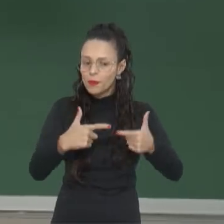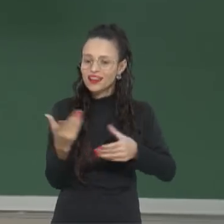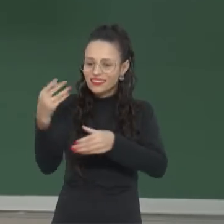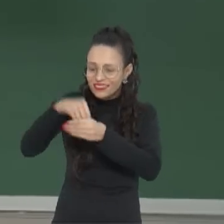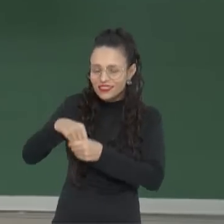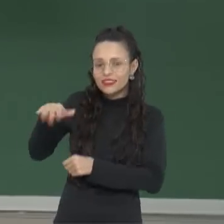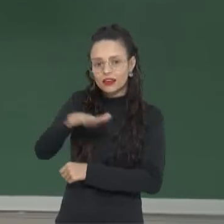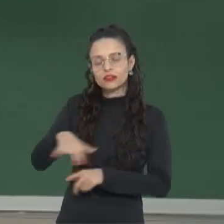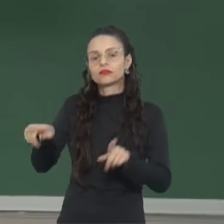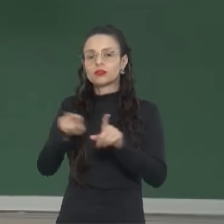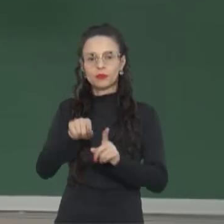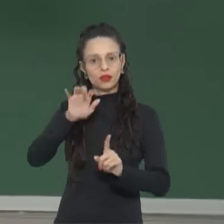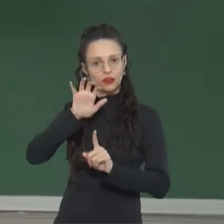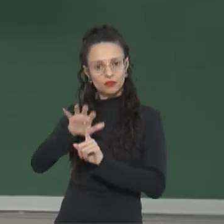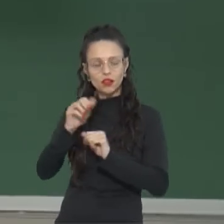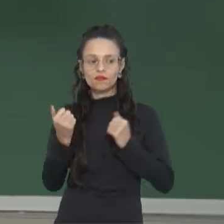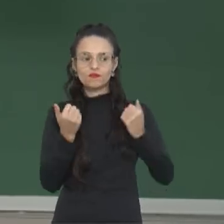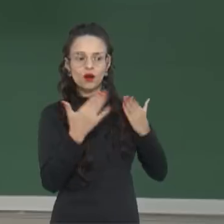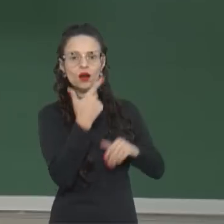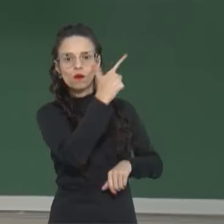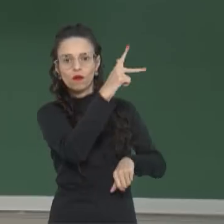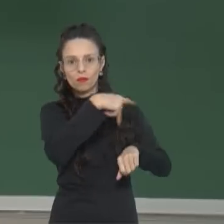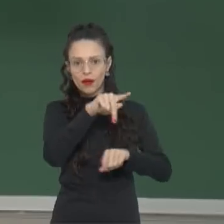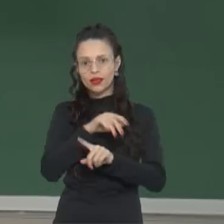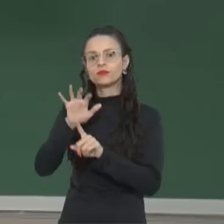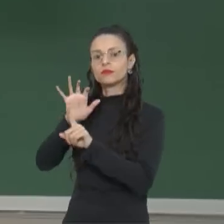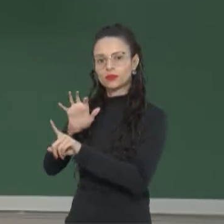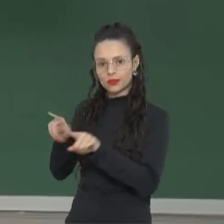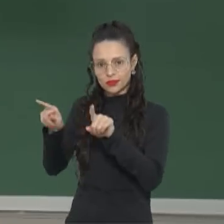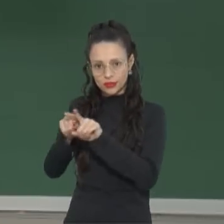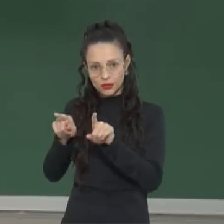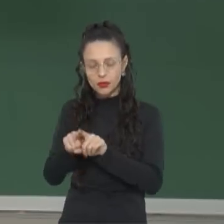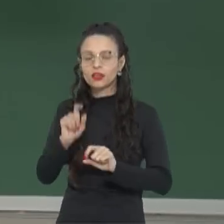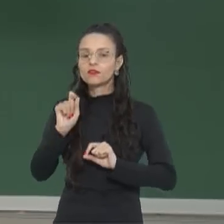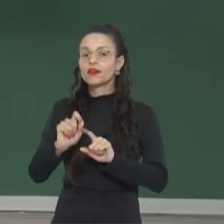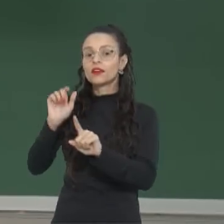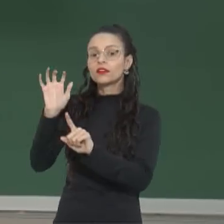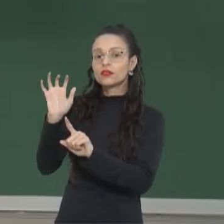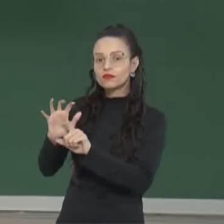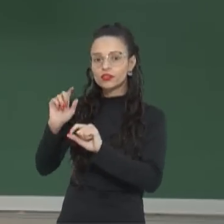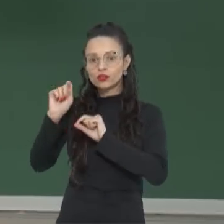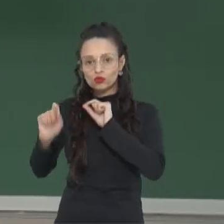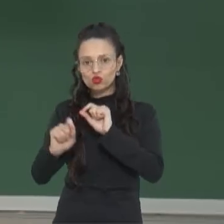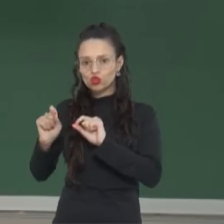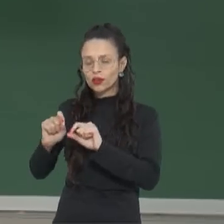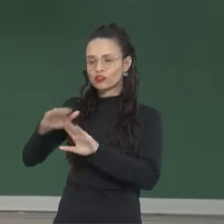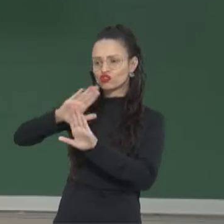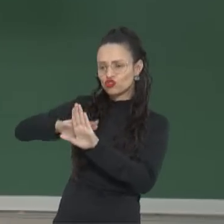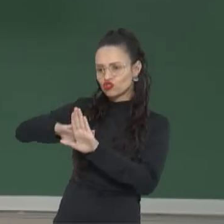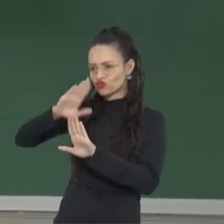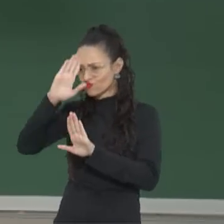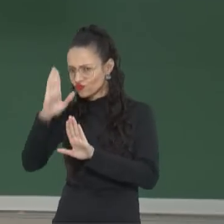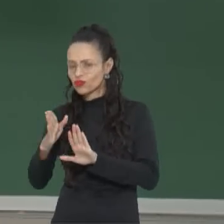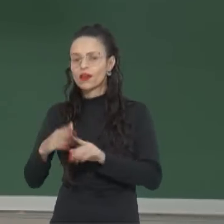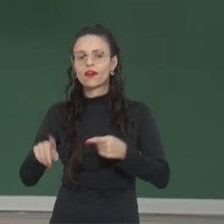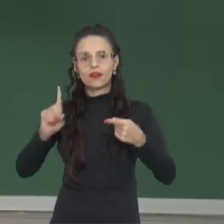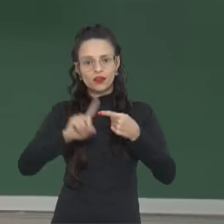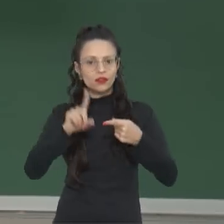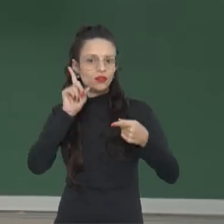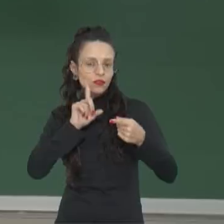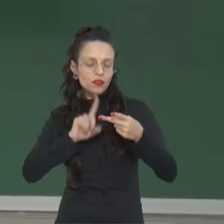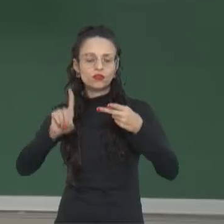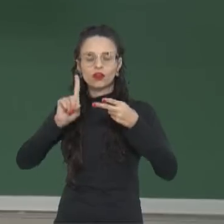houve interferência externa no contexto da Guerra Fria. Houve interferência direta ou indireta de Estados Unidos,